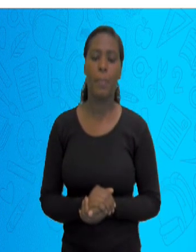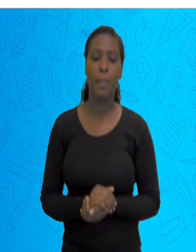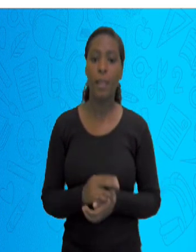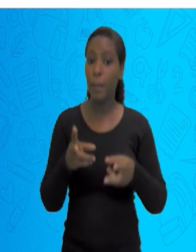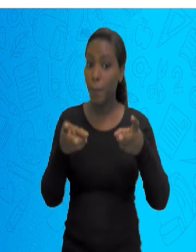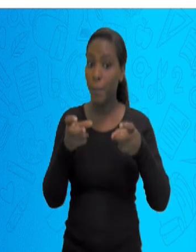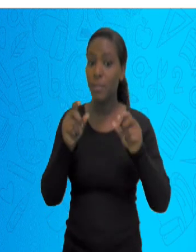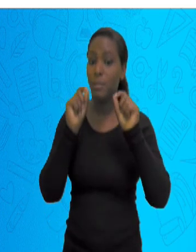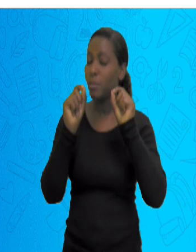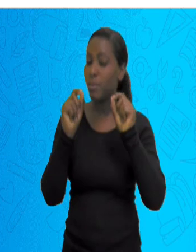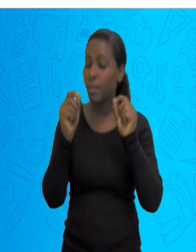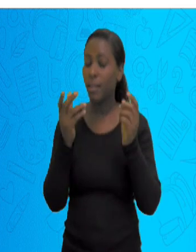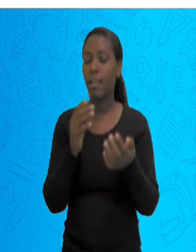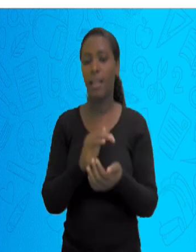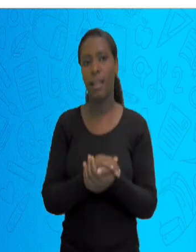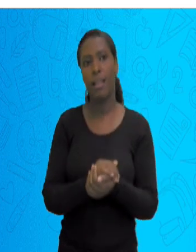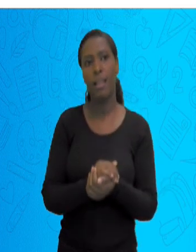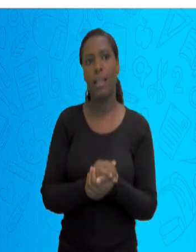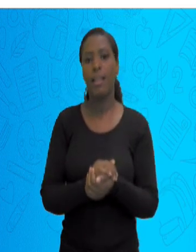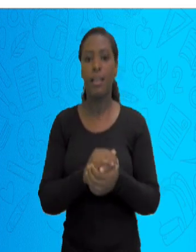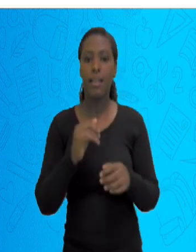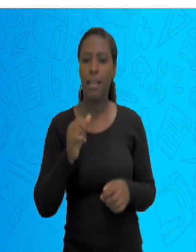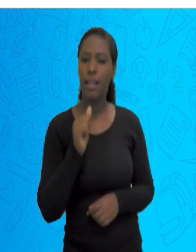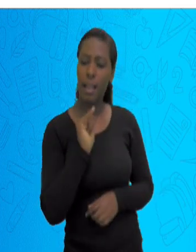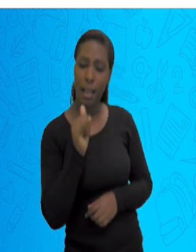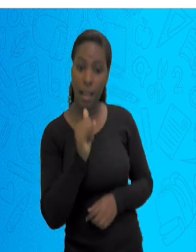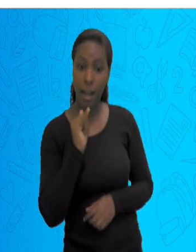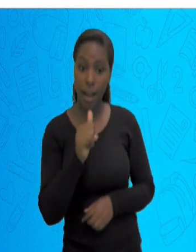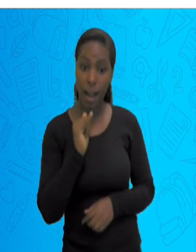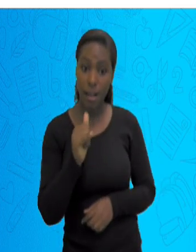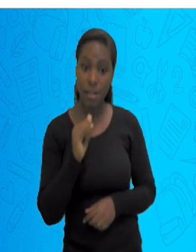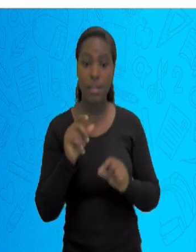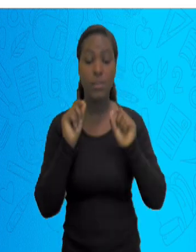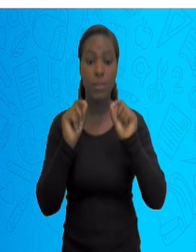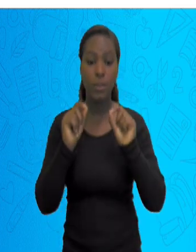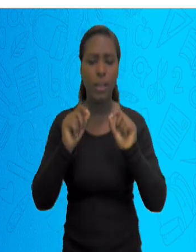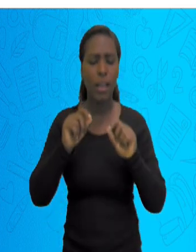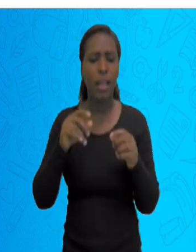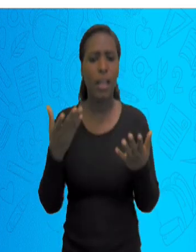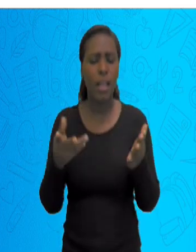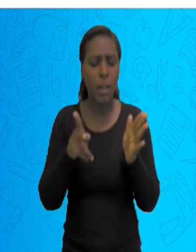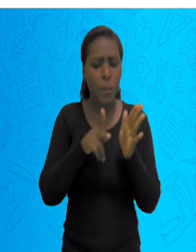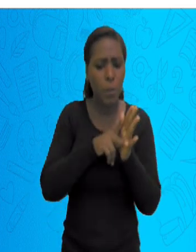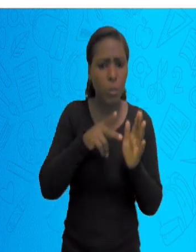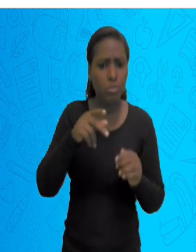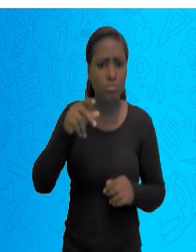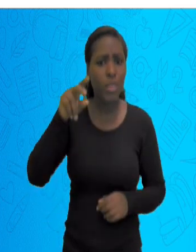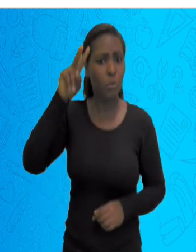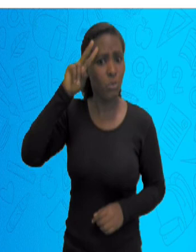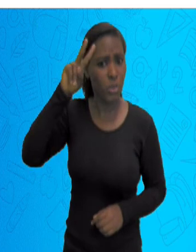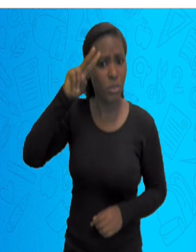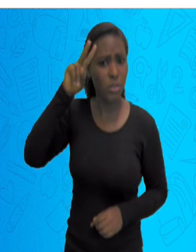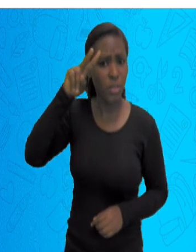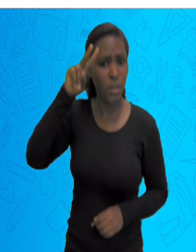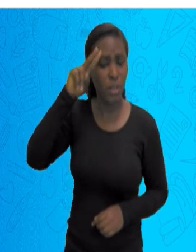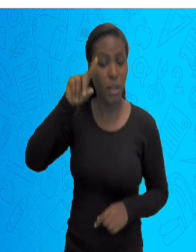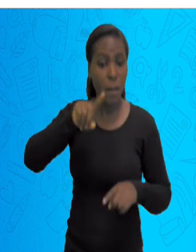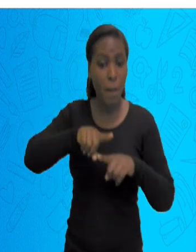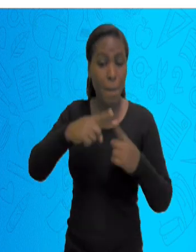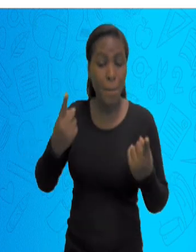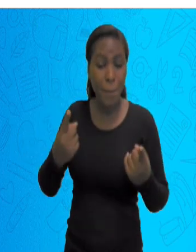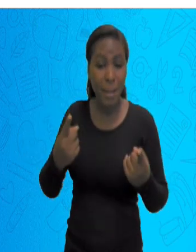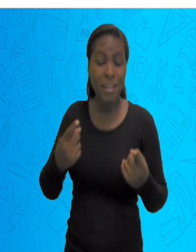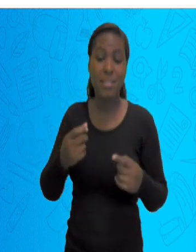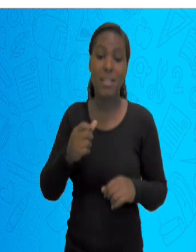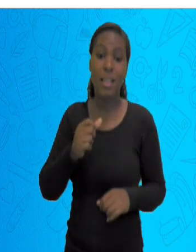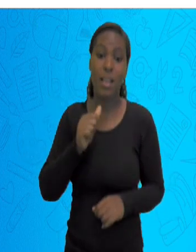Observamos até aqui que a narrativa é uma história que geralmente é contada por meio